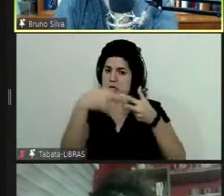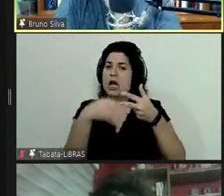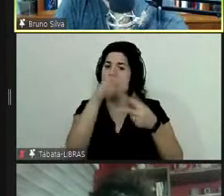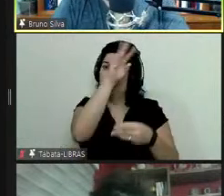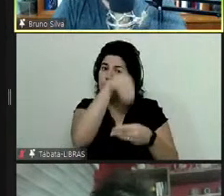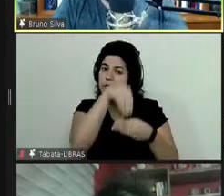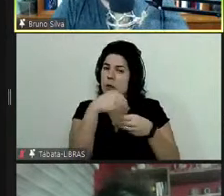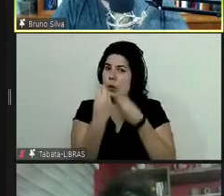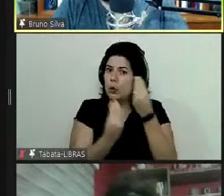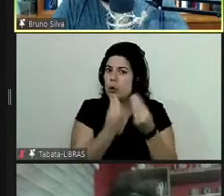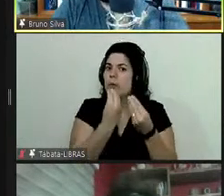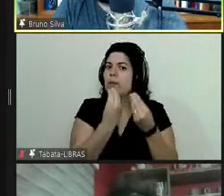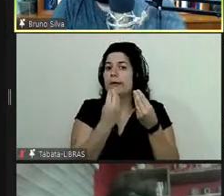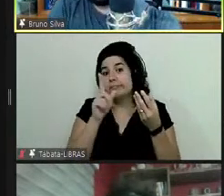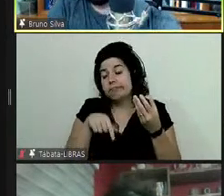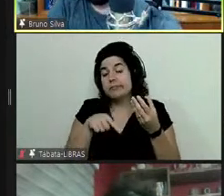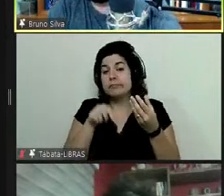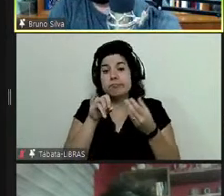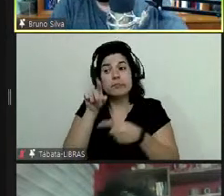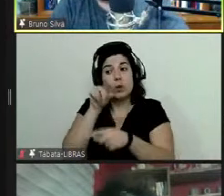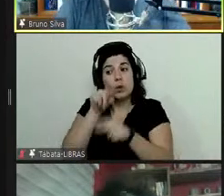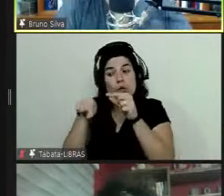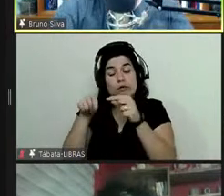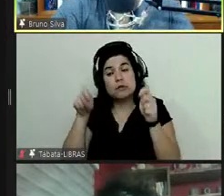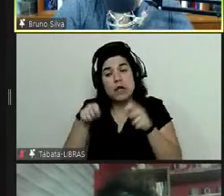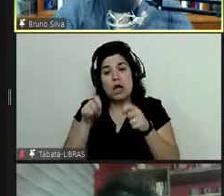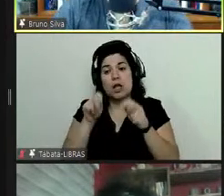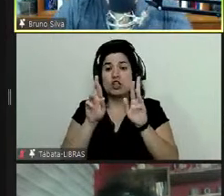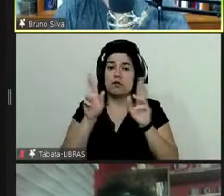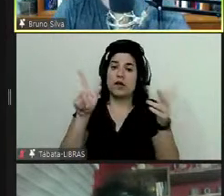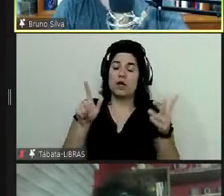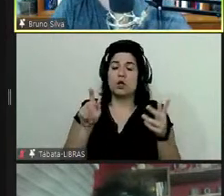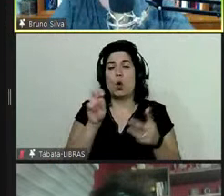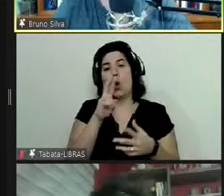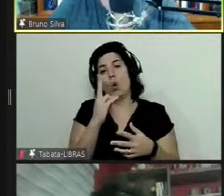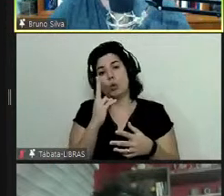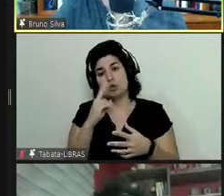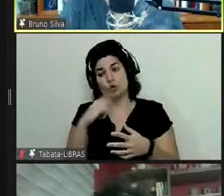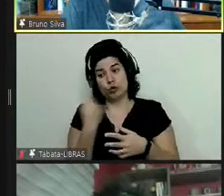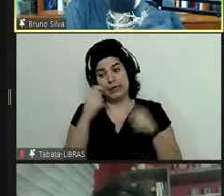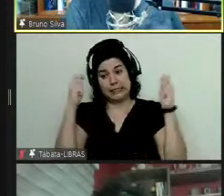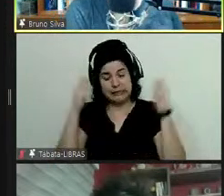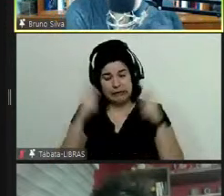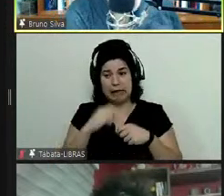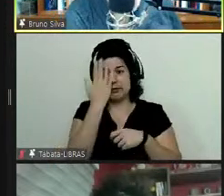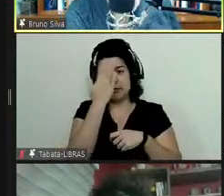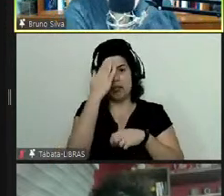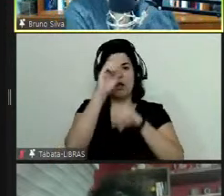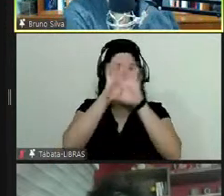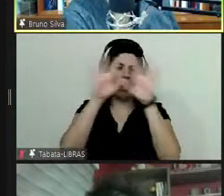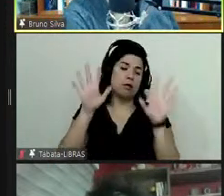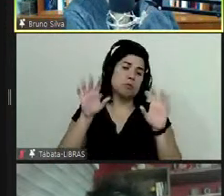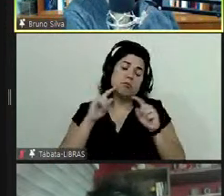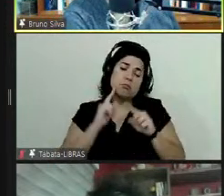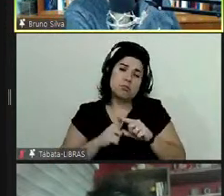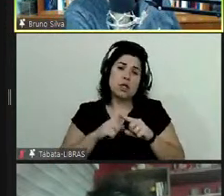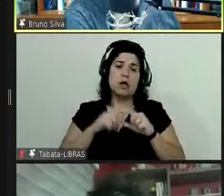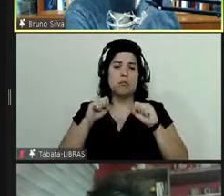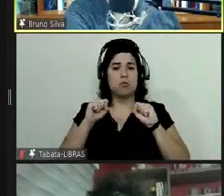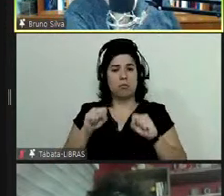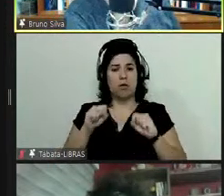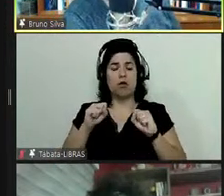se escolhêssemos fosse seria diferente nesse teríamos né Será condições clareza sobre e poderemos incorrer